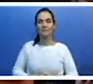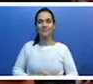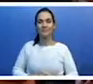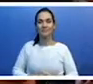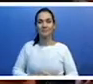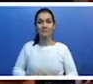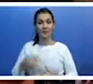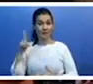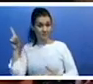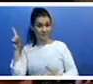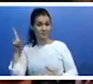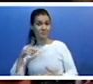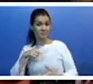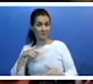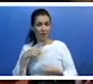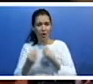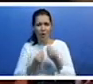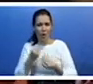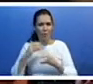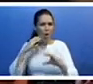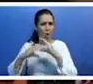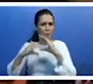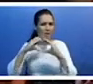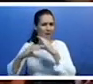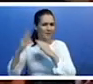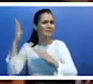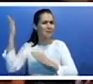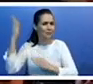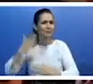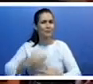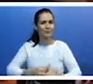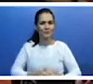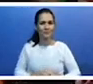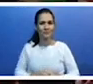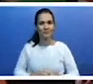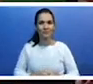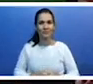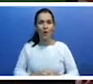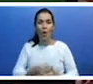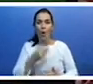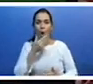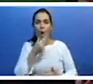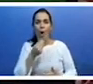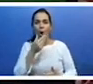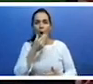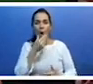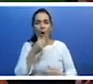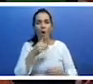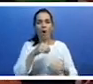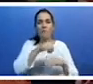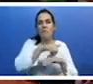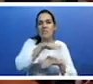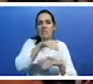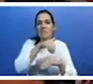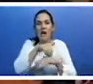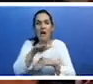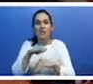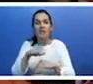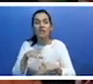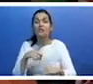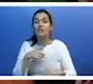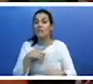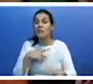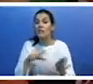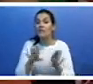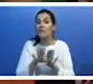Aí aqui trouxemos mais a imagem que nós falamos, né? O mensageiro que levava. Houve a